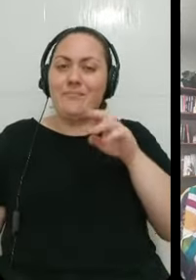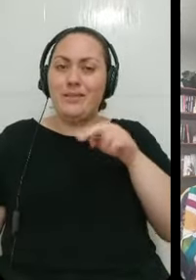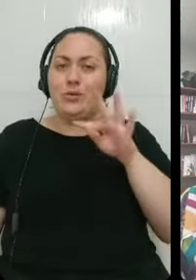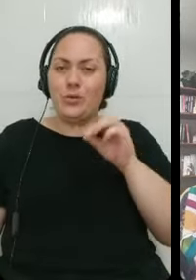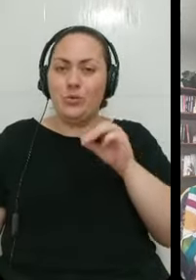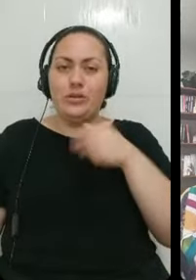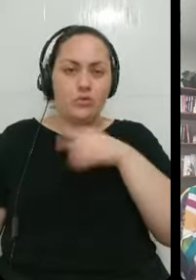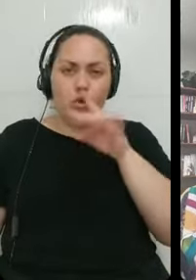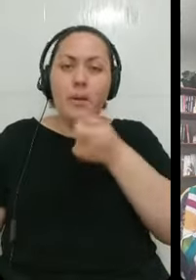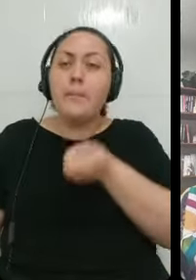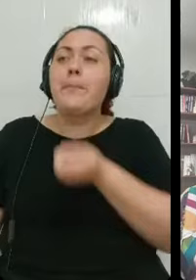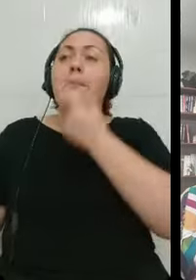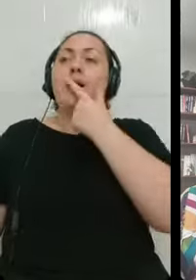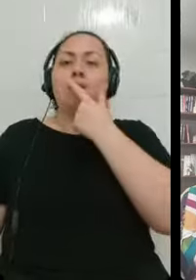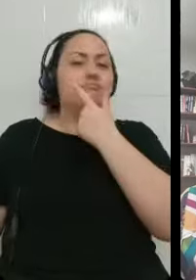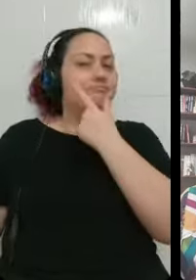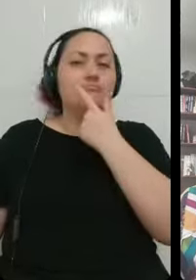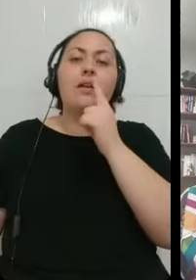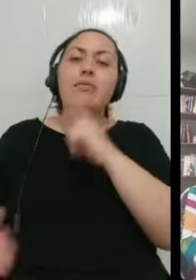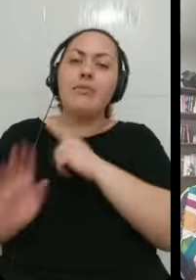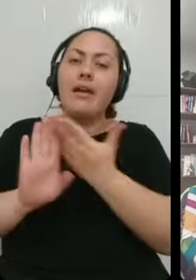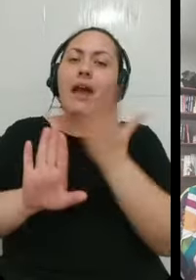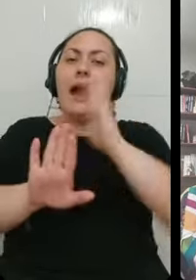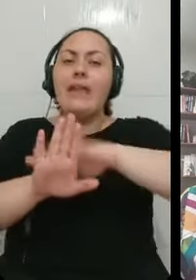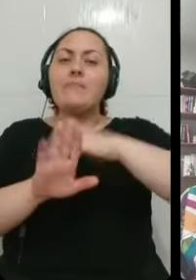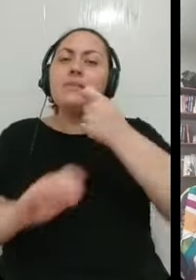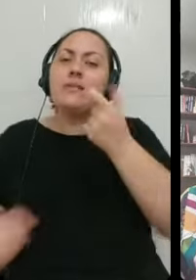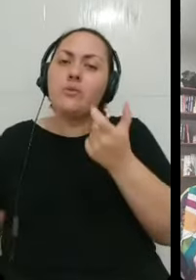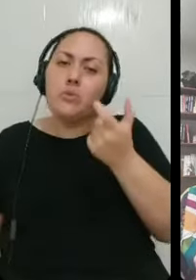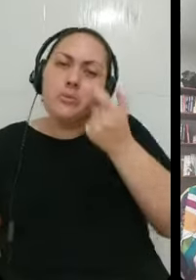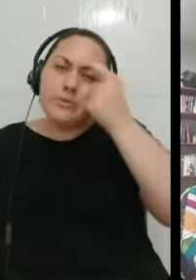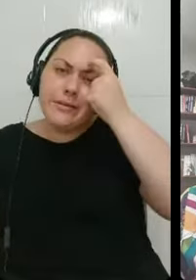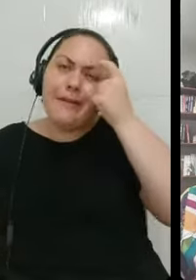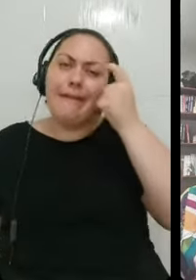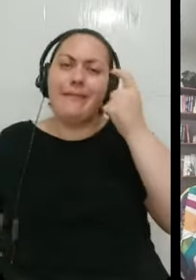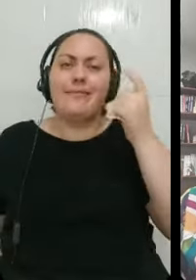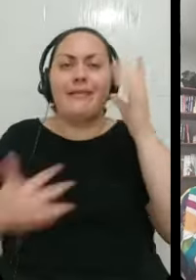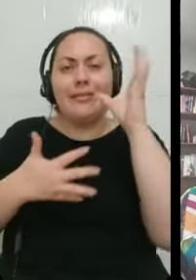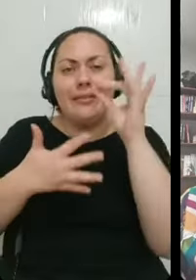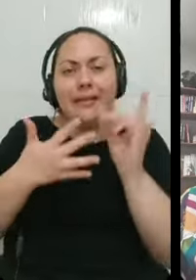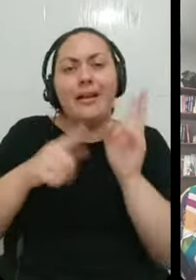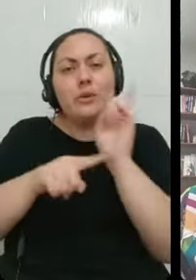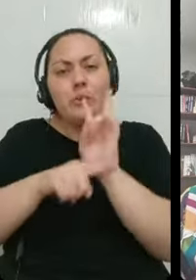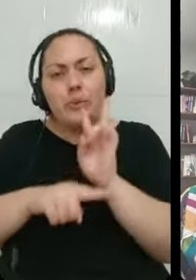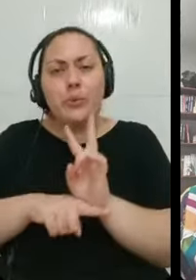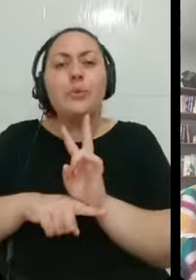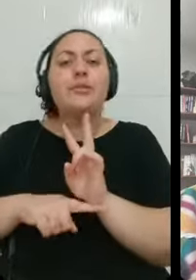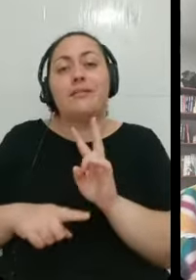toda uma outra necessidade de conscientização, e que vocês trazem isso com